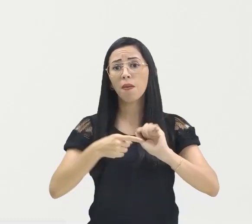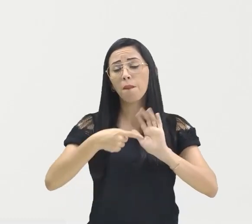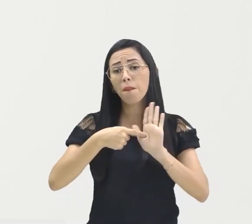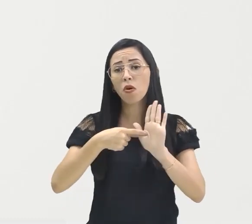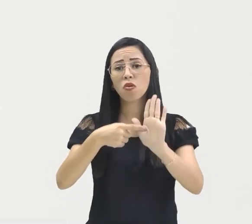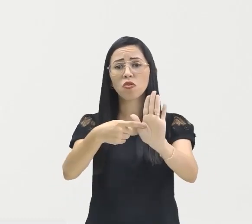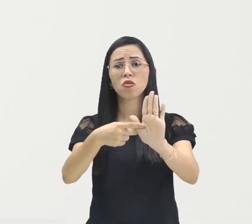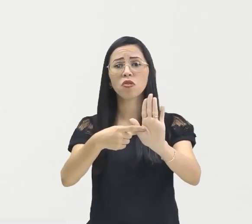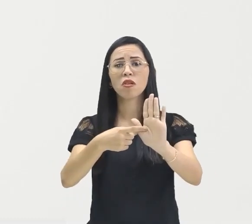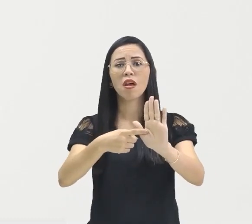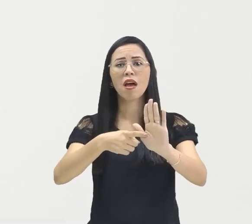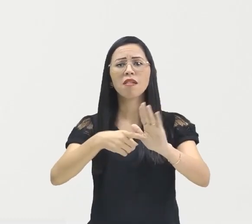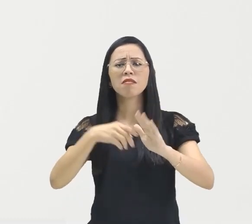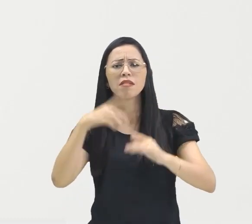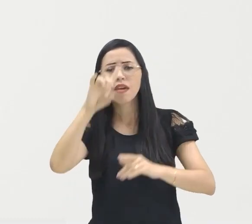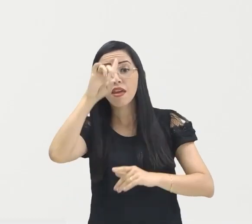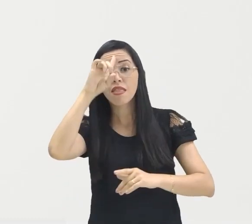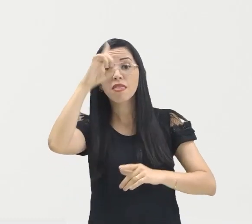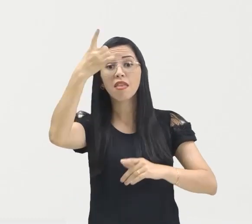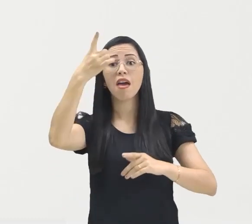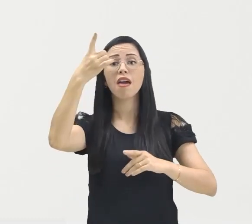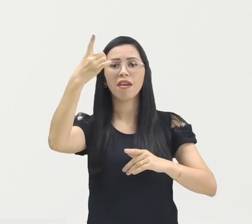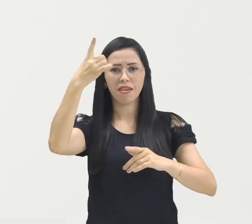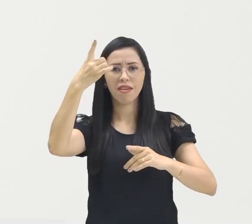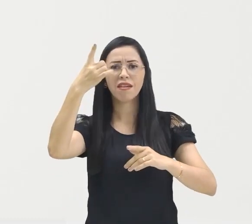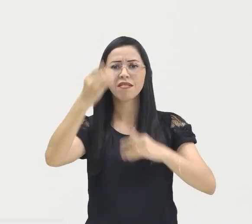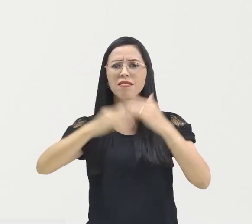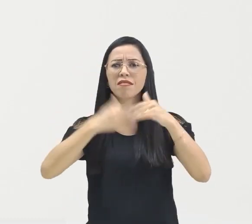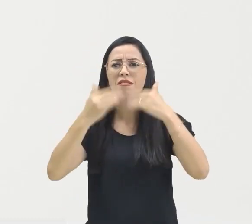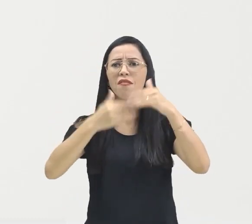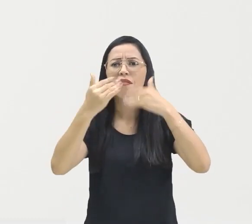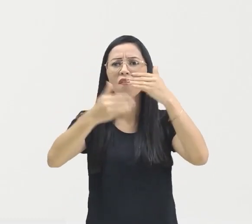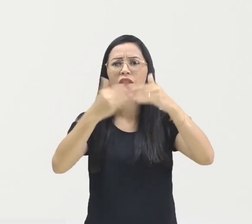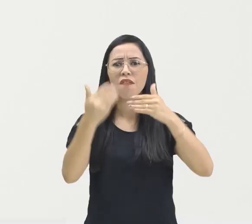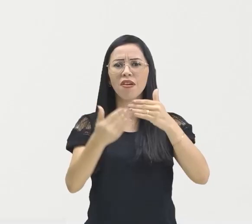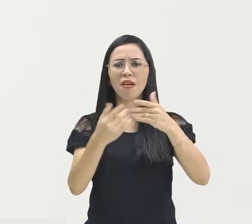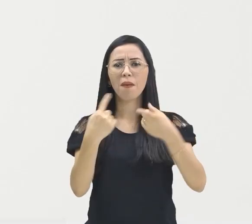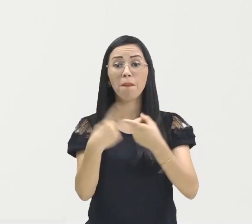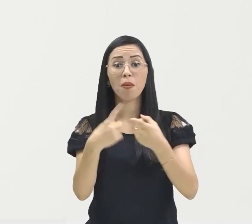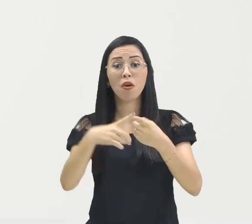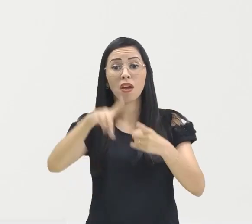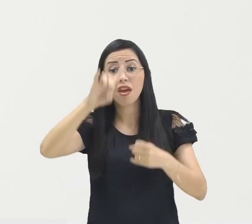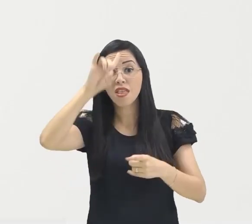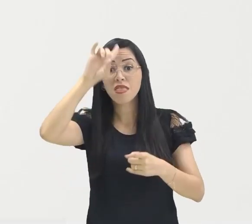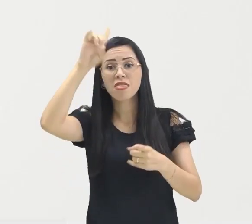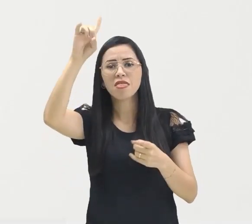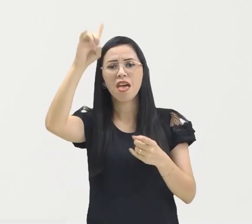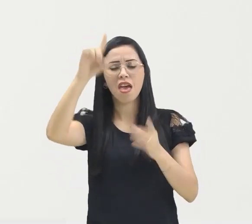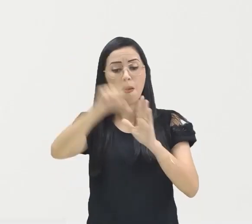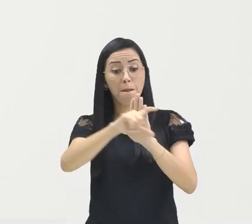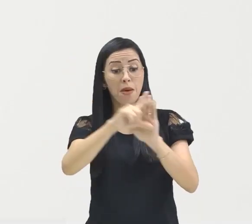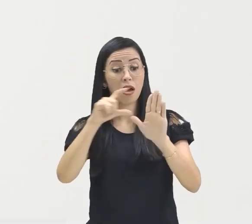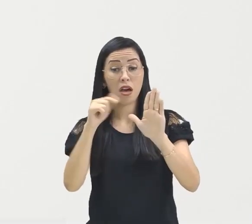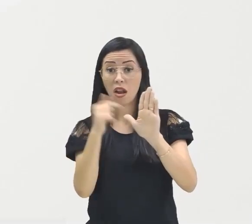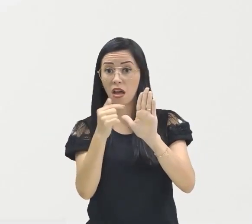Geralmente essas ideias aparecem no início do parágrafo e são explanadas no decorrer dele.